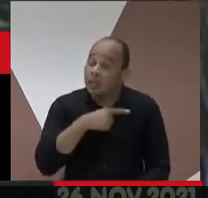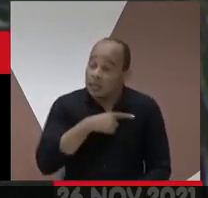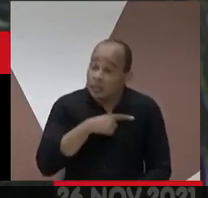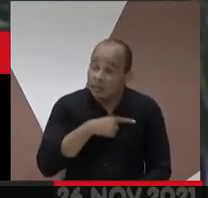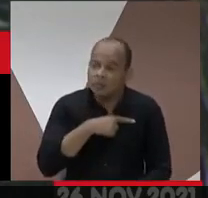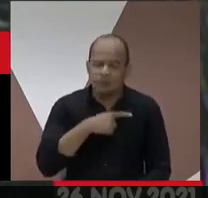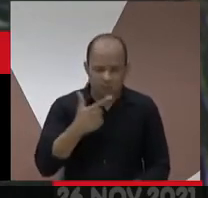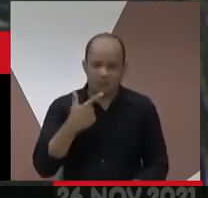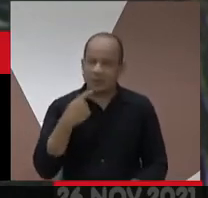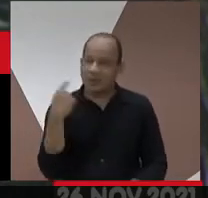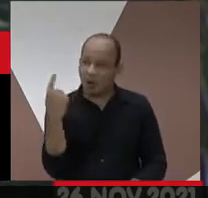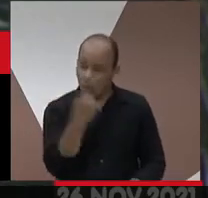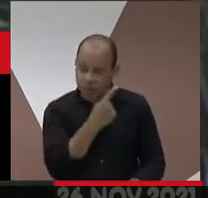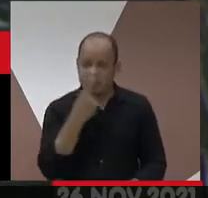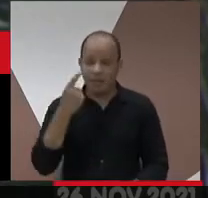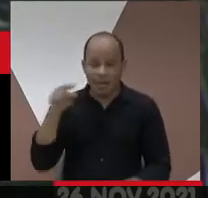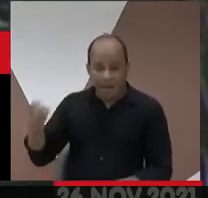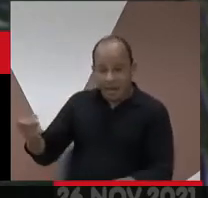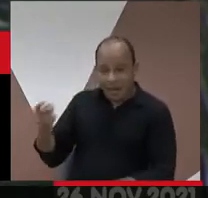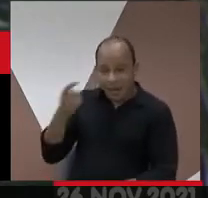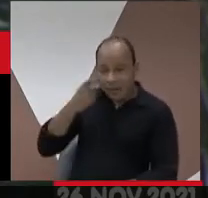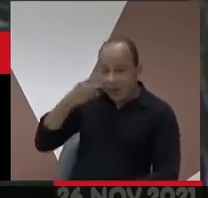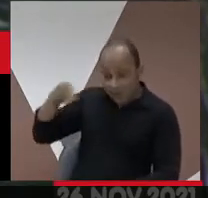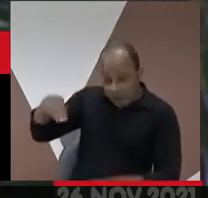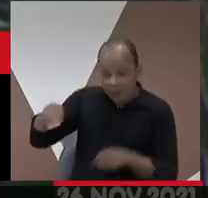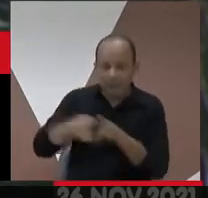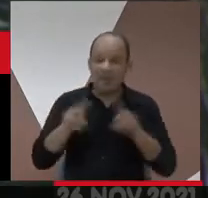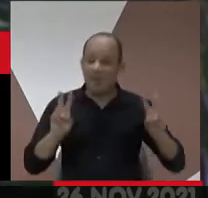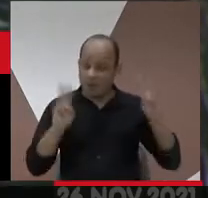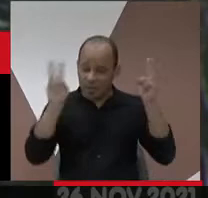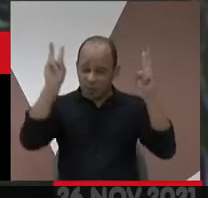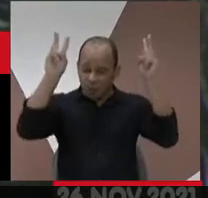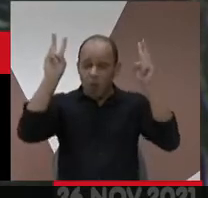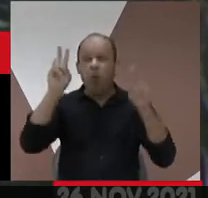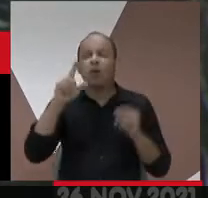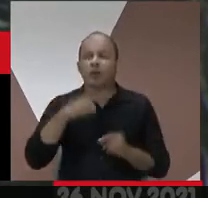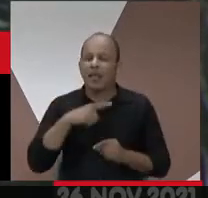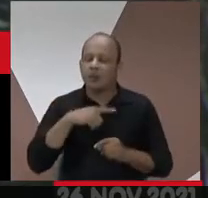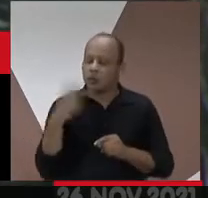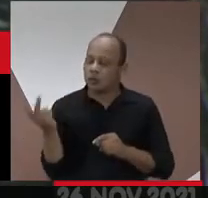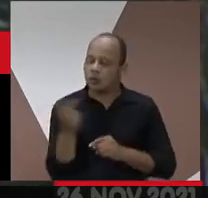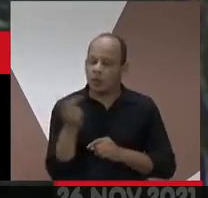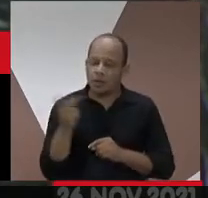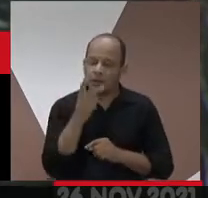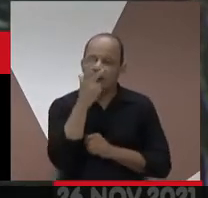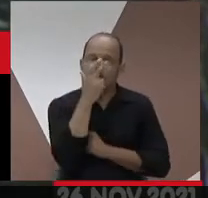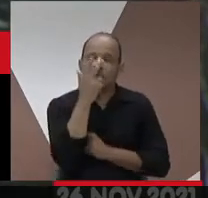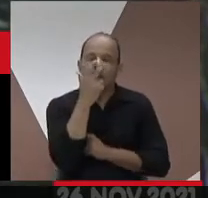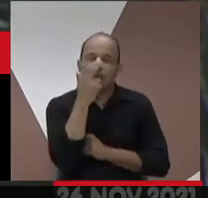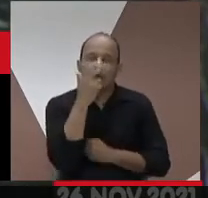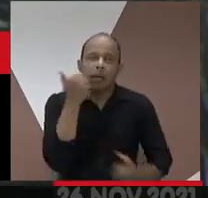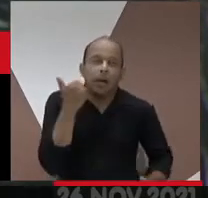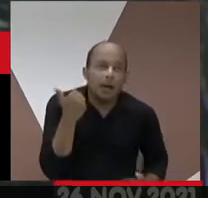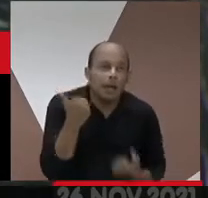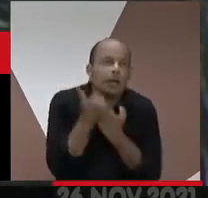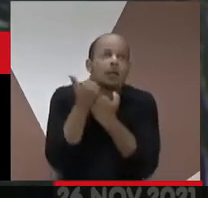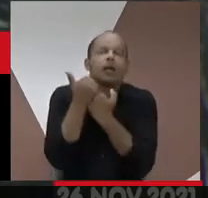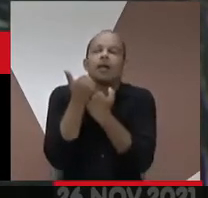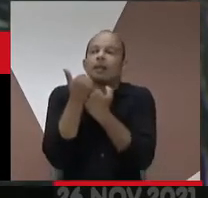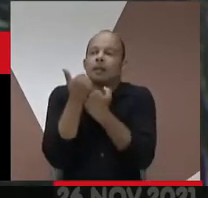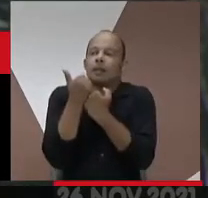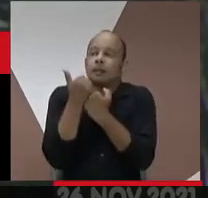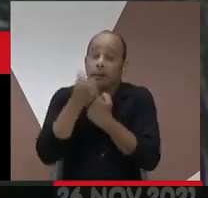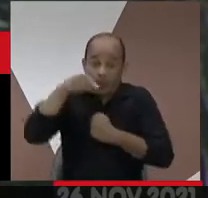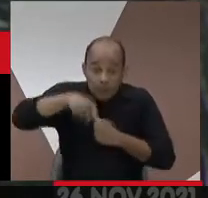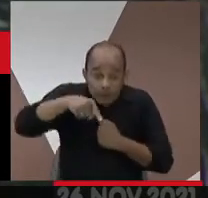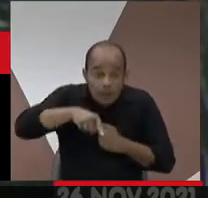né? A prefeita Marília e o prefeito Medioli também estão agora com um reforço, com essa casa